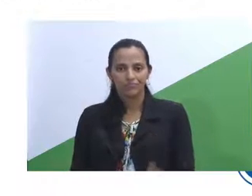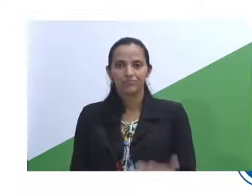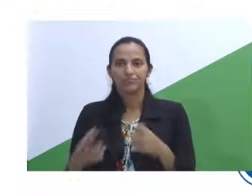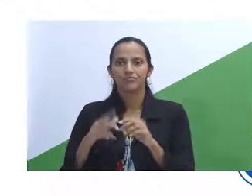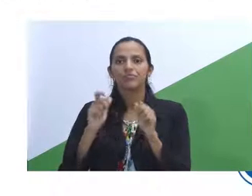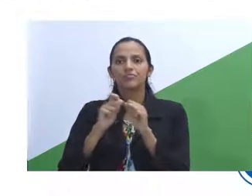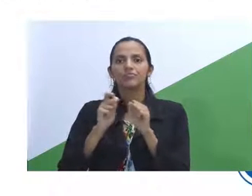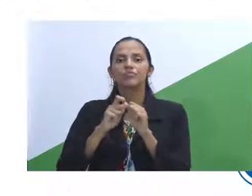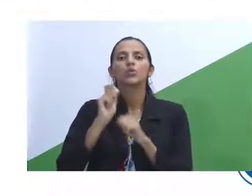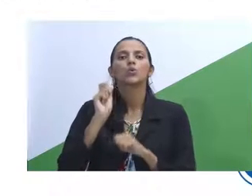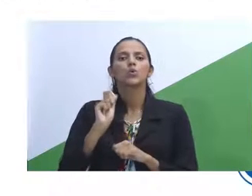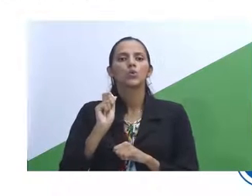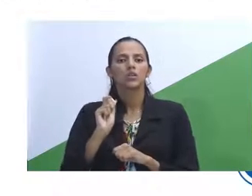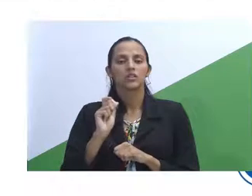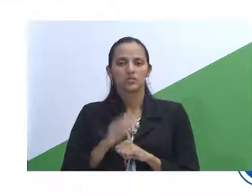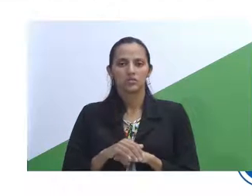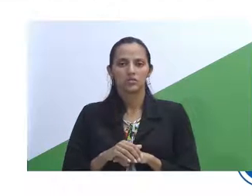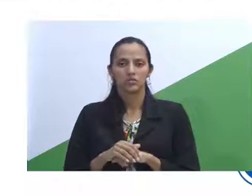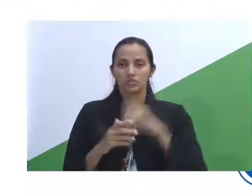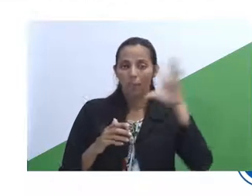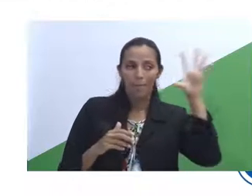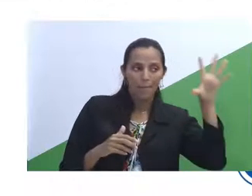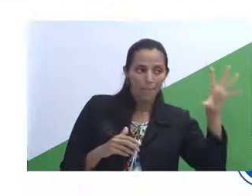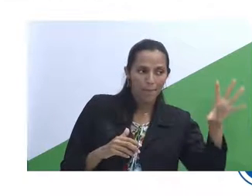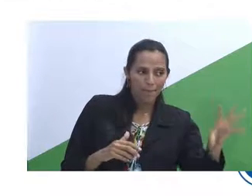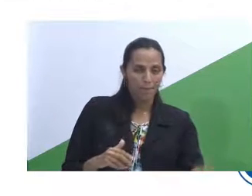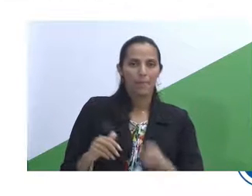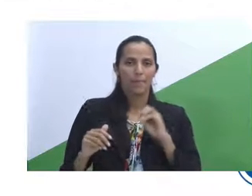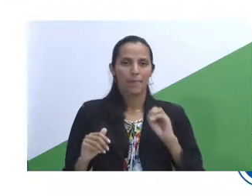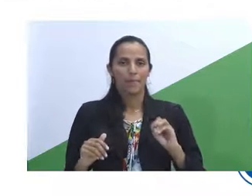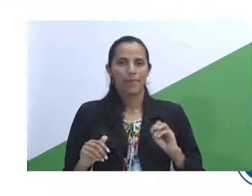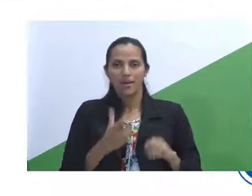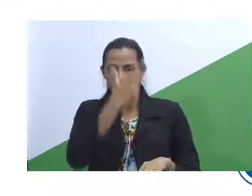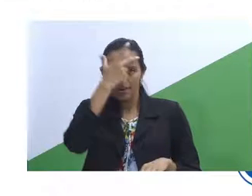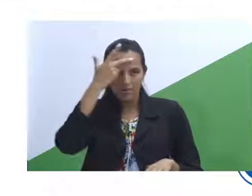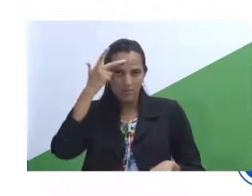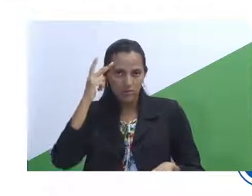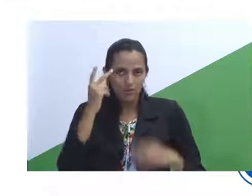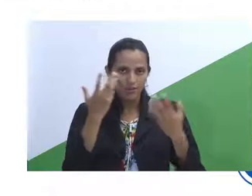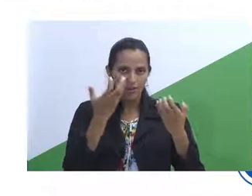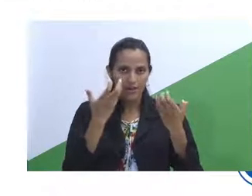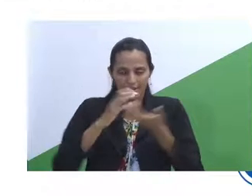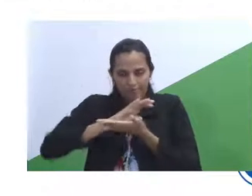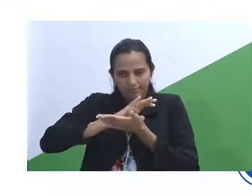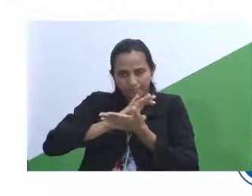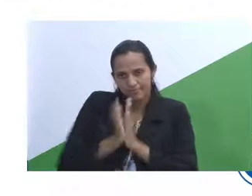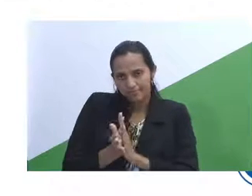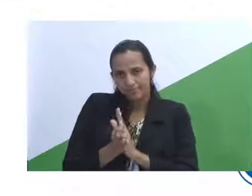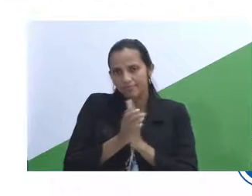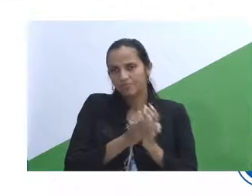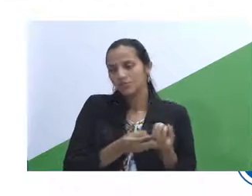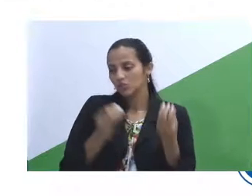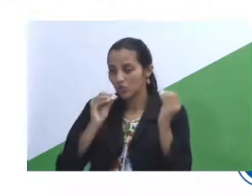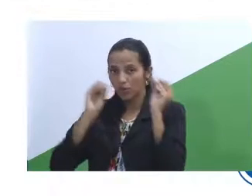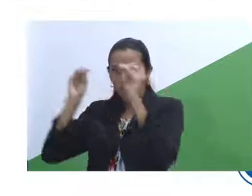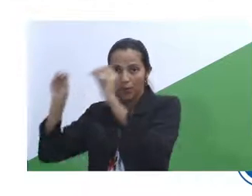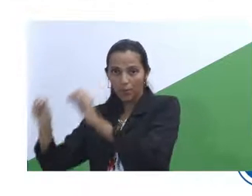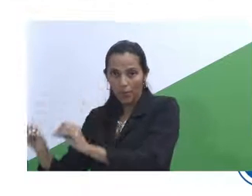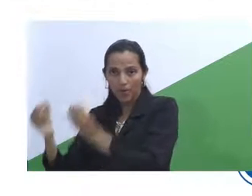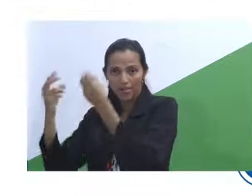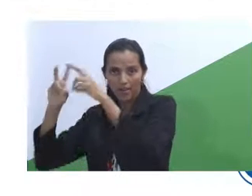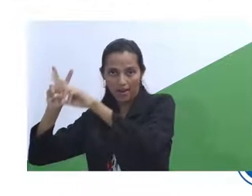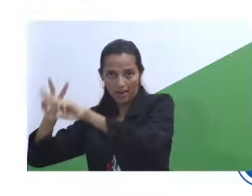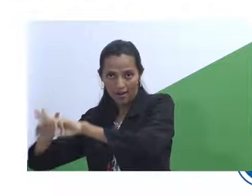nossos adversários, vamos colocar na cadeia, torturá-los, expulsá-los, então, do Brasil, tá? O Plínio